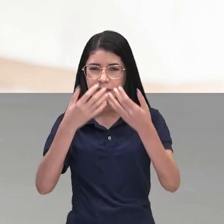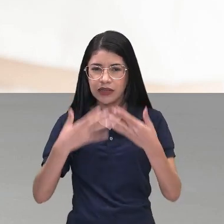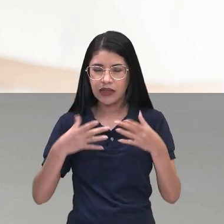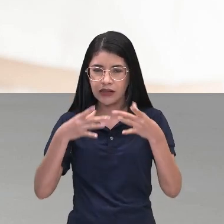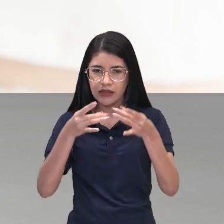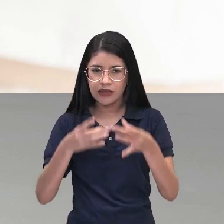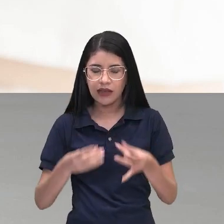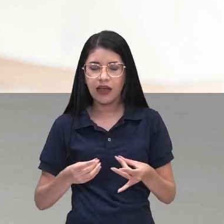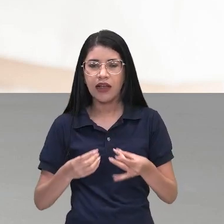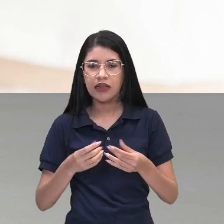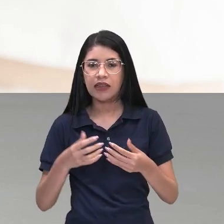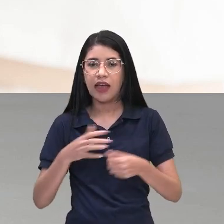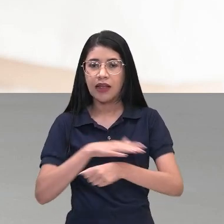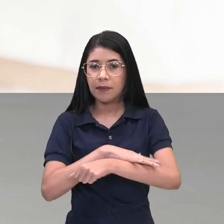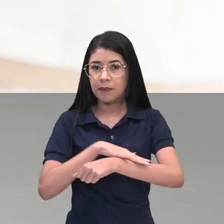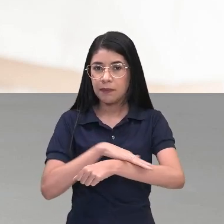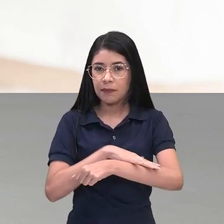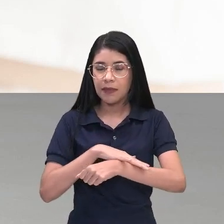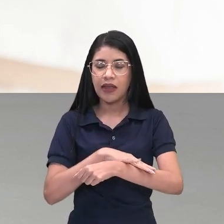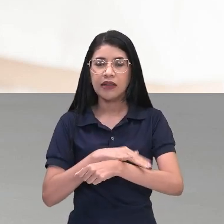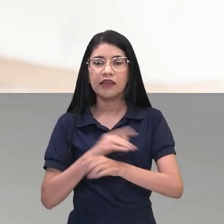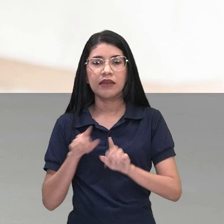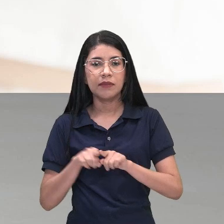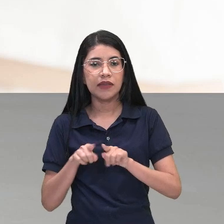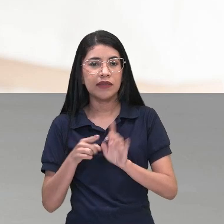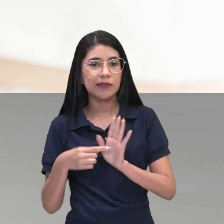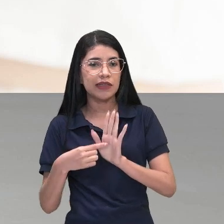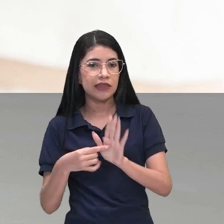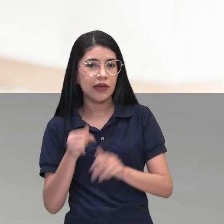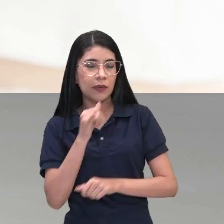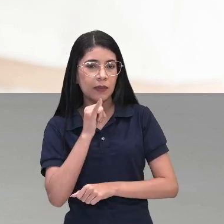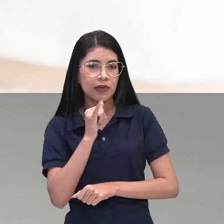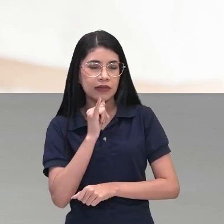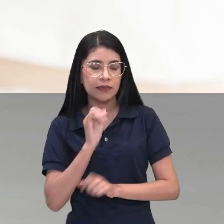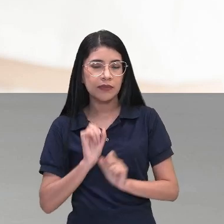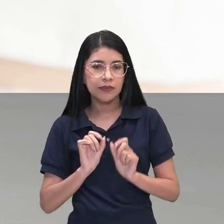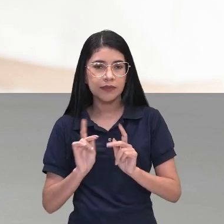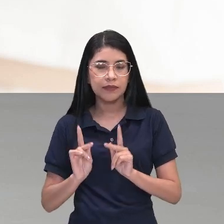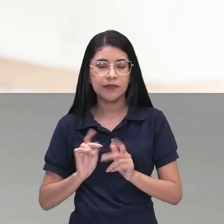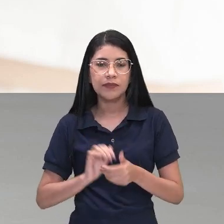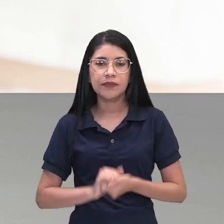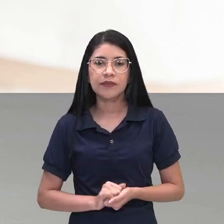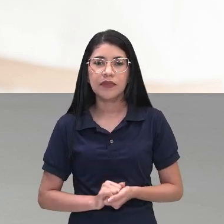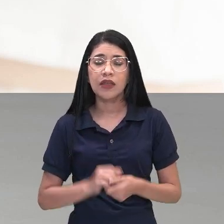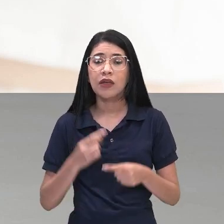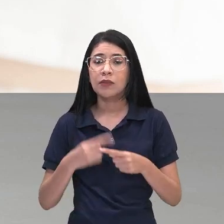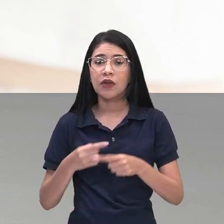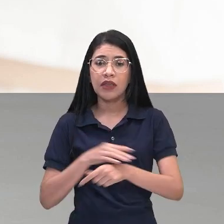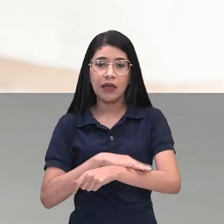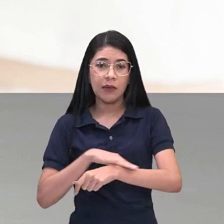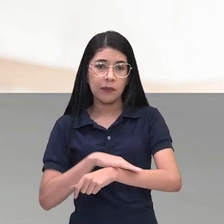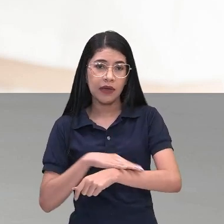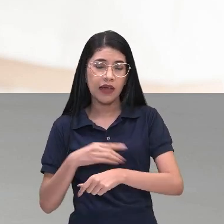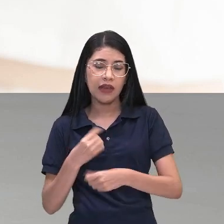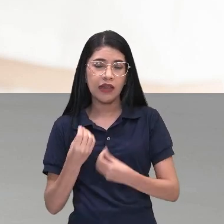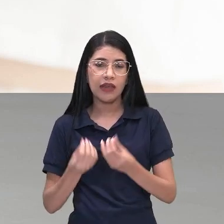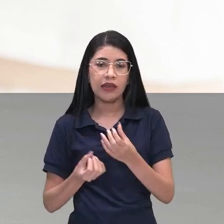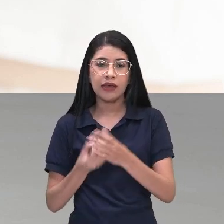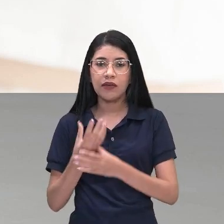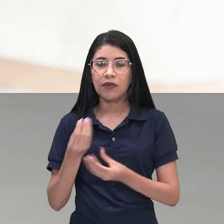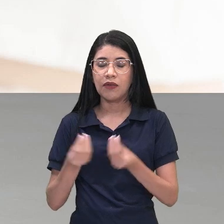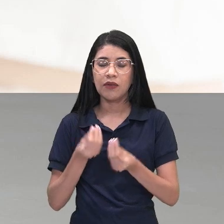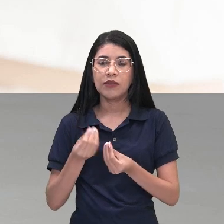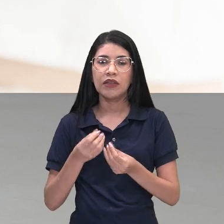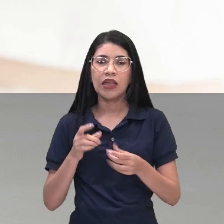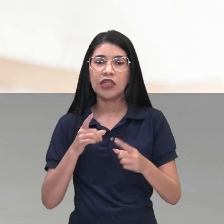sobre a pele, a gente vai trazer sempre como exemplo aí a nossa pele, tá bom? Porque a nossa pele ela vai ser formada, né, por